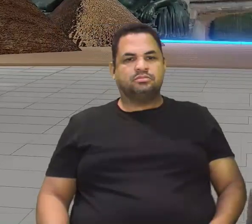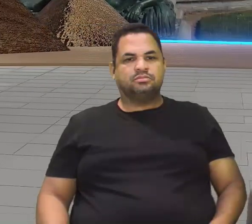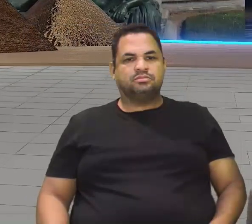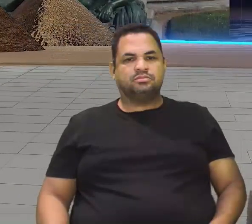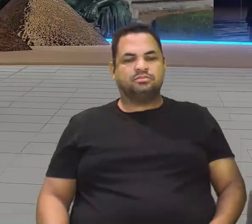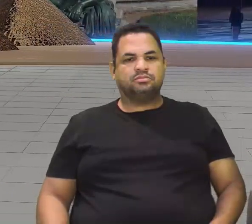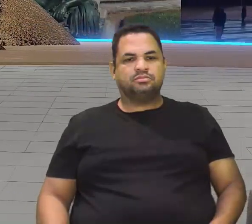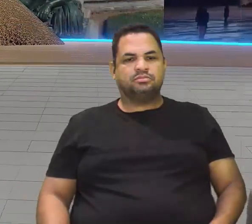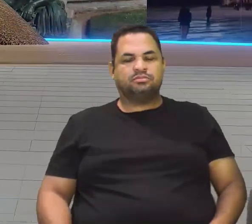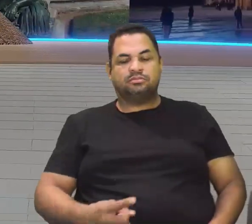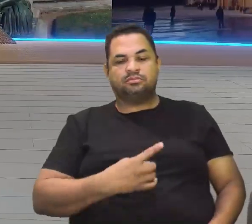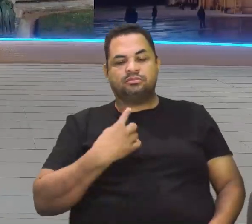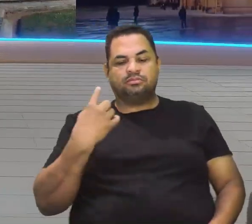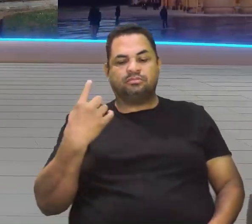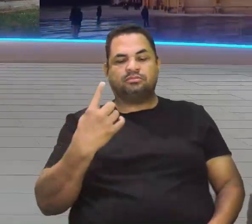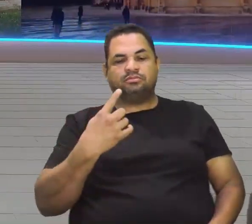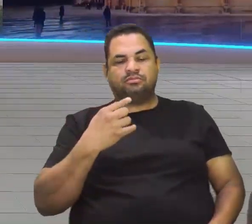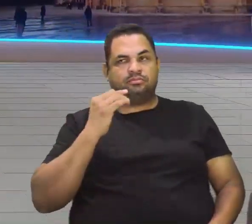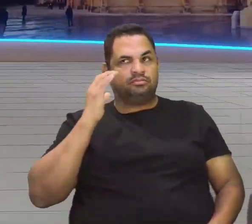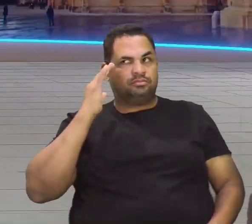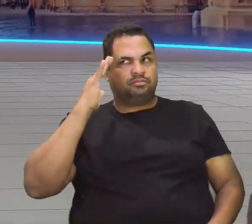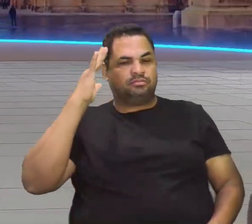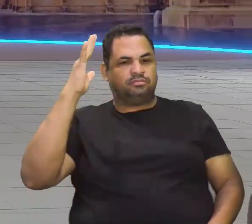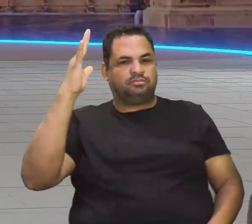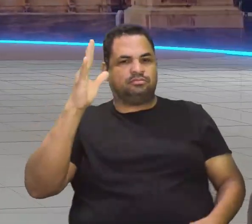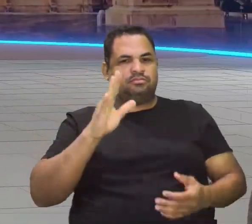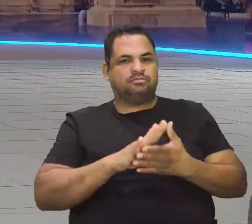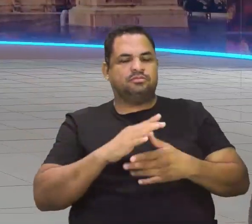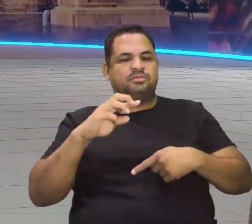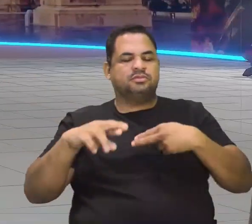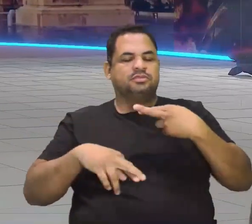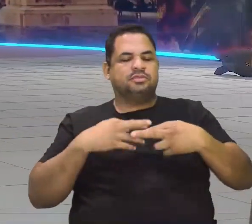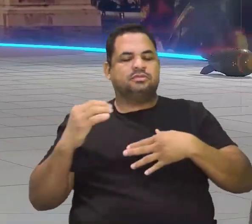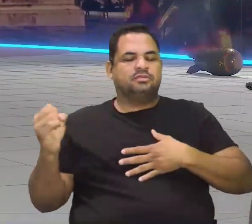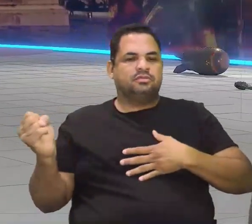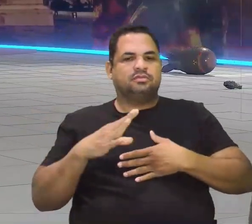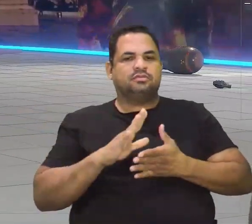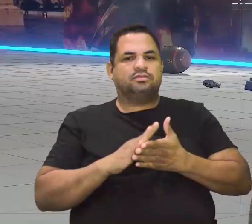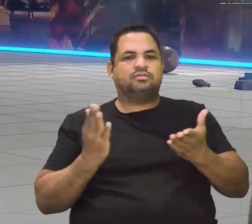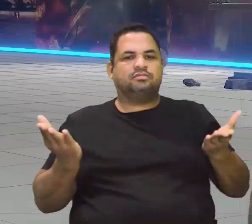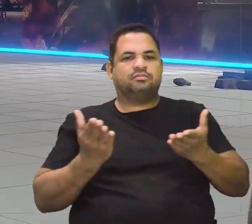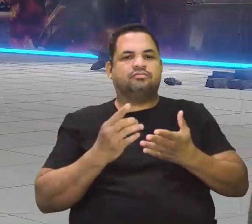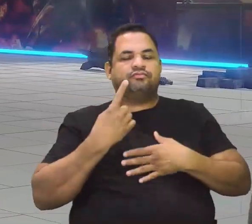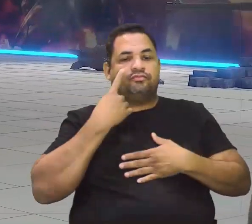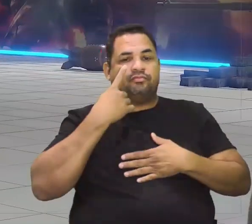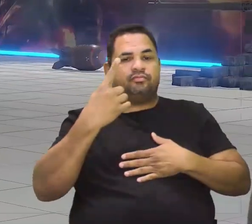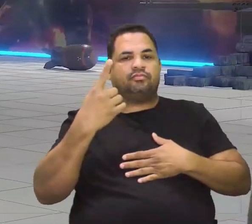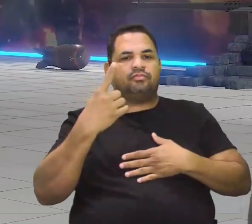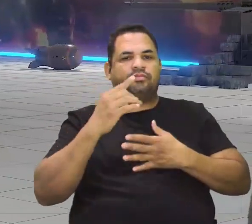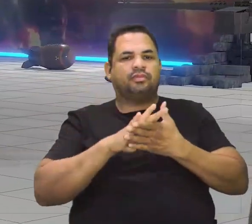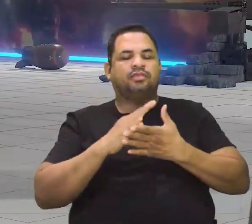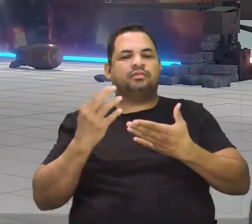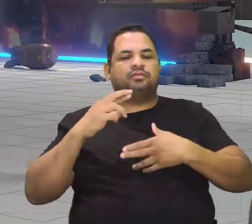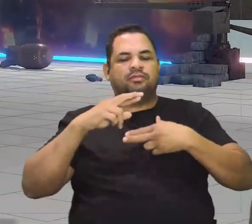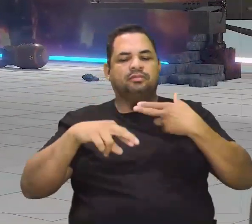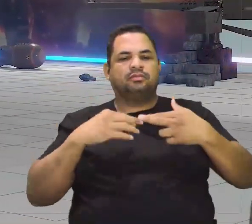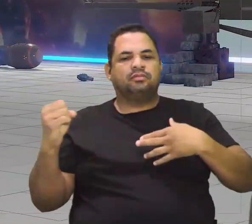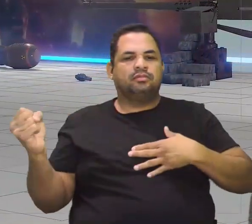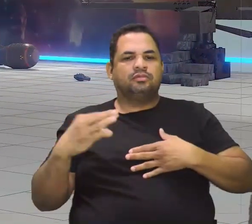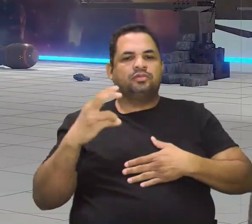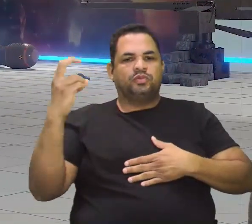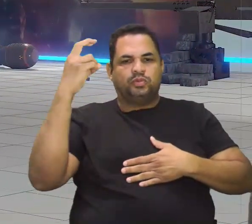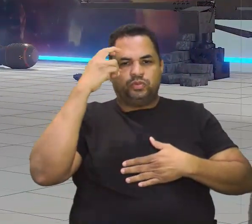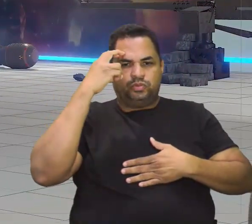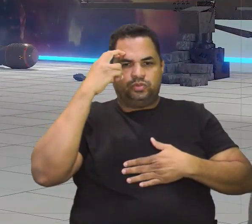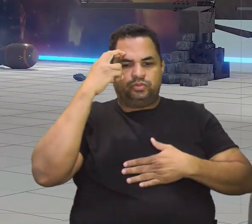Ei, nós estamos nessa nossa aventura vendo sobre o renascimento. E agora nós estamos vendo sobre esse renascimento